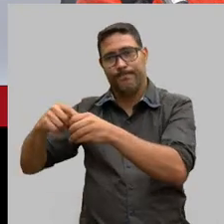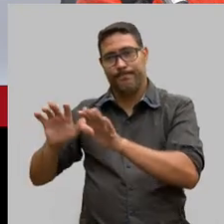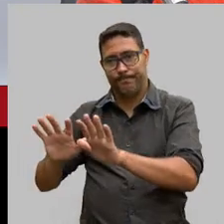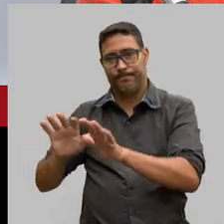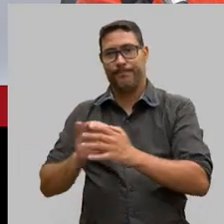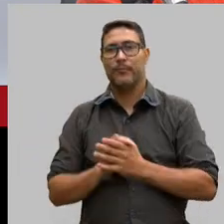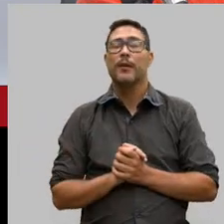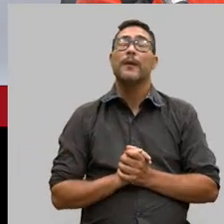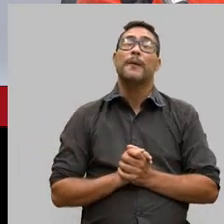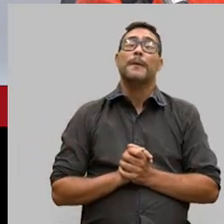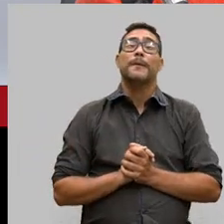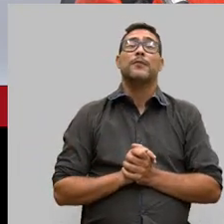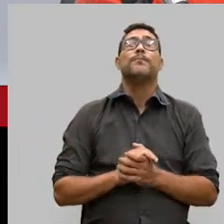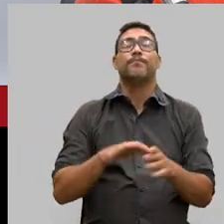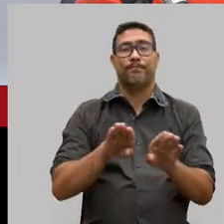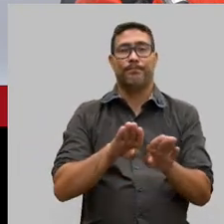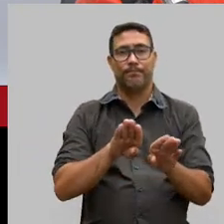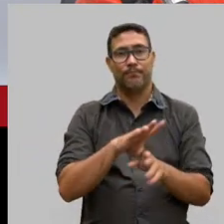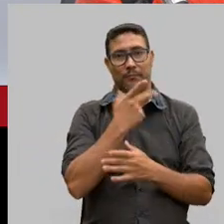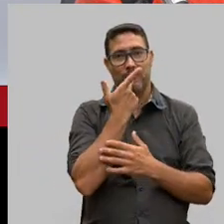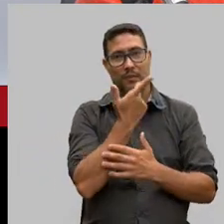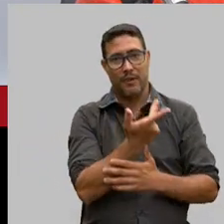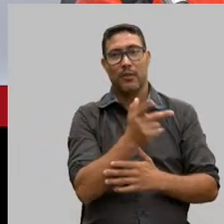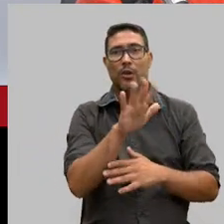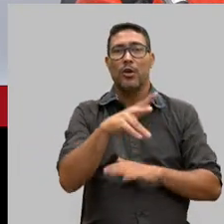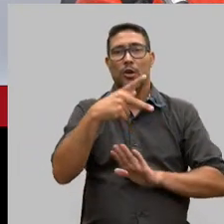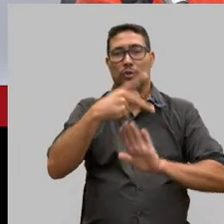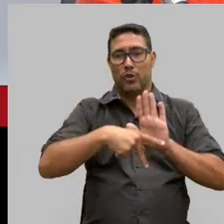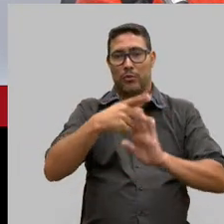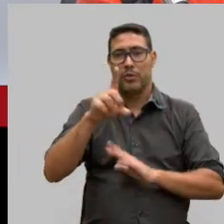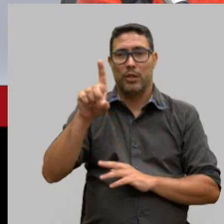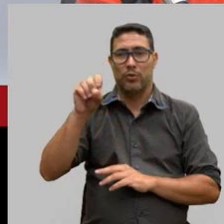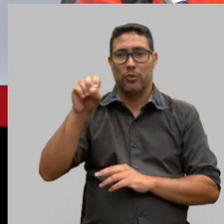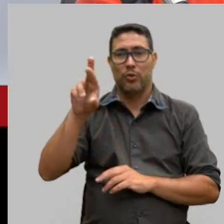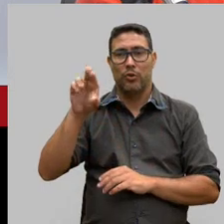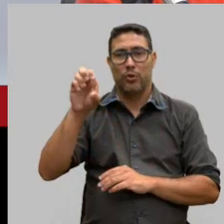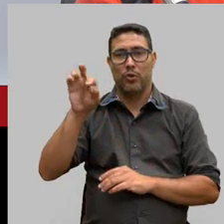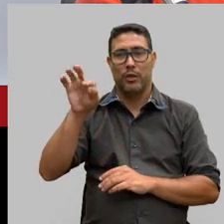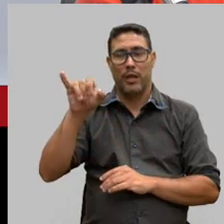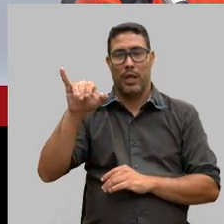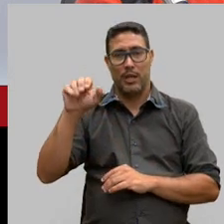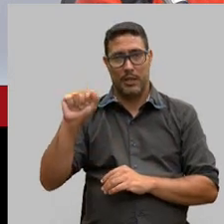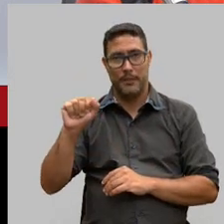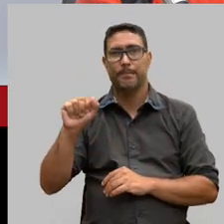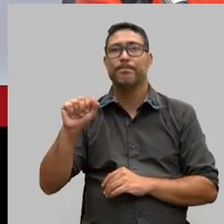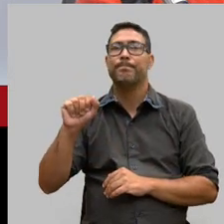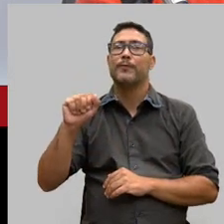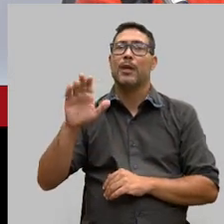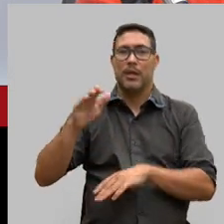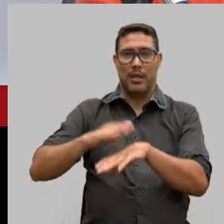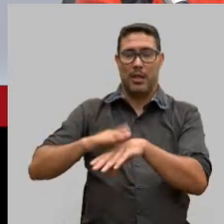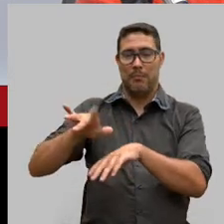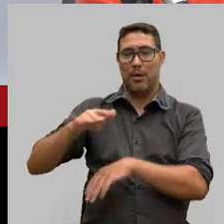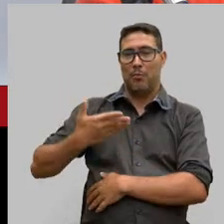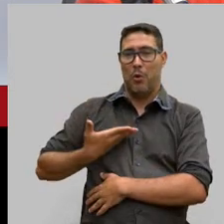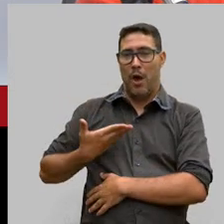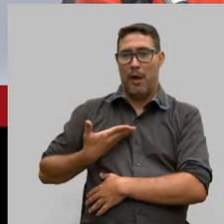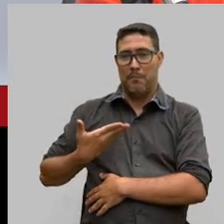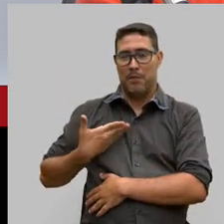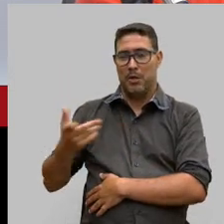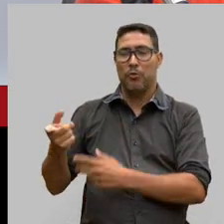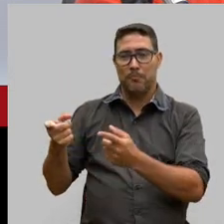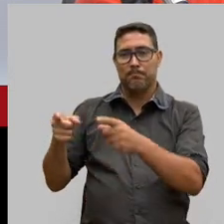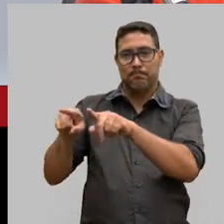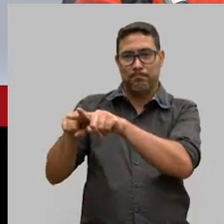falar hoje também um pouquinho sobre o nosso projeto da Doroteia né que é o projeto de de iniciativa do meu amigo e parceiro de